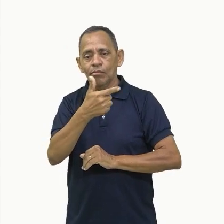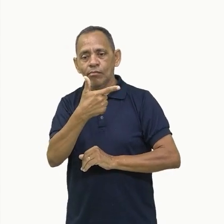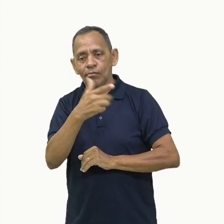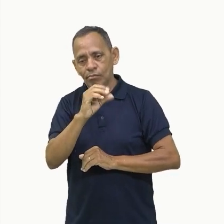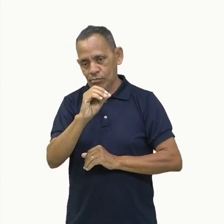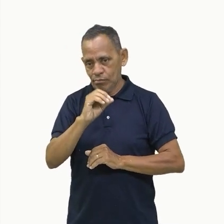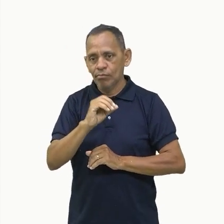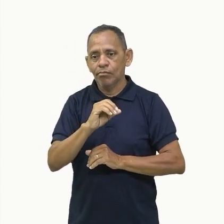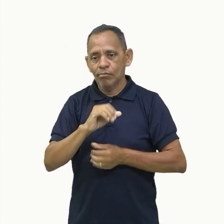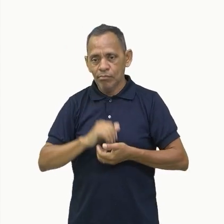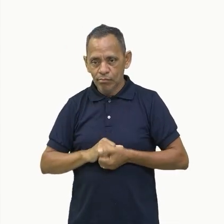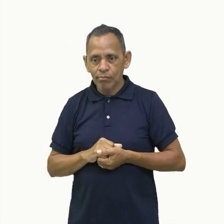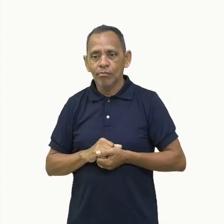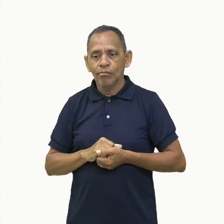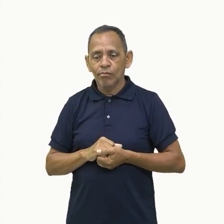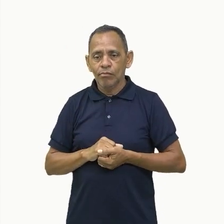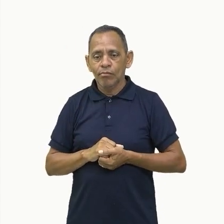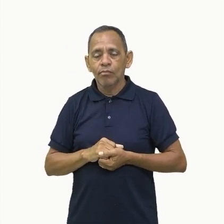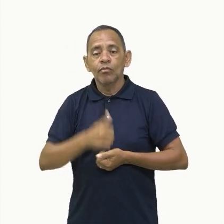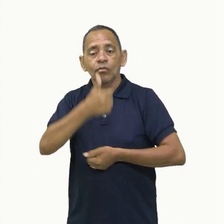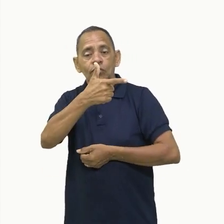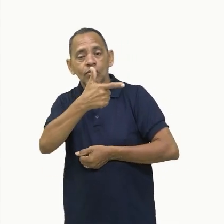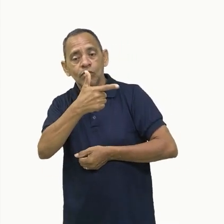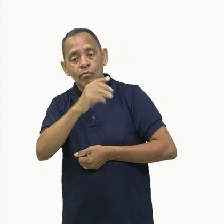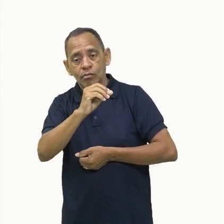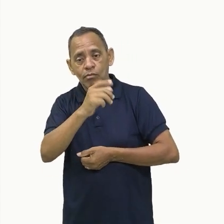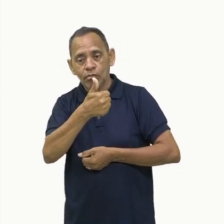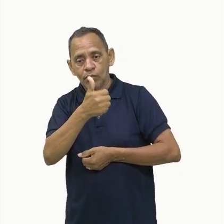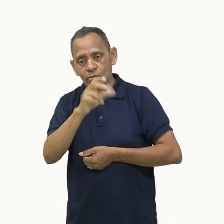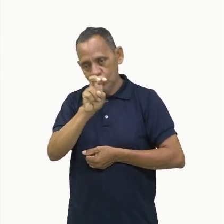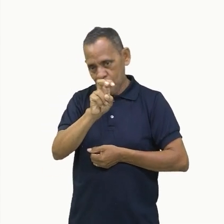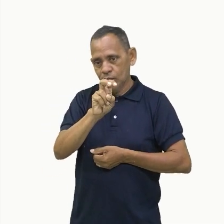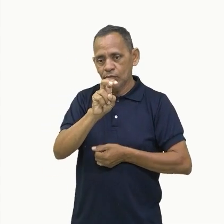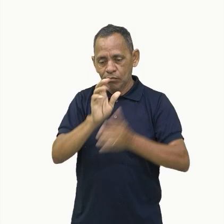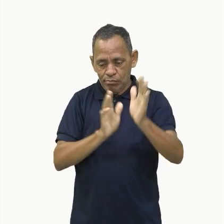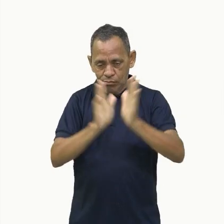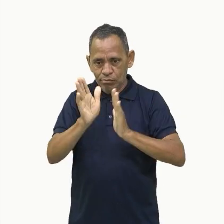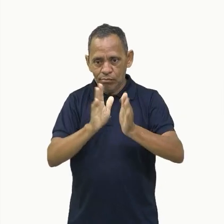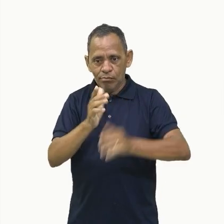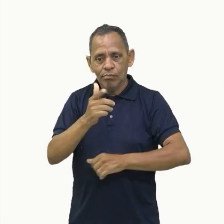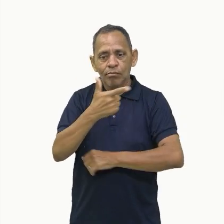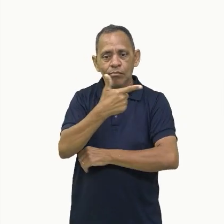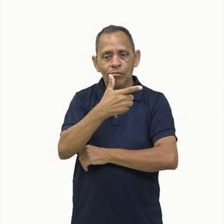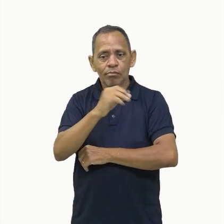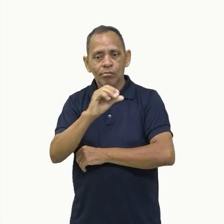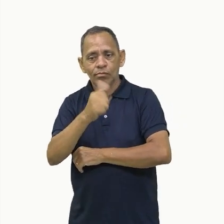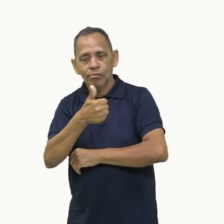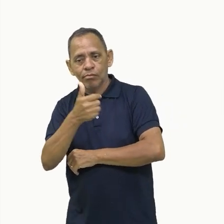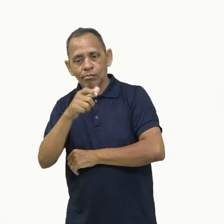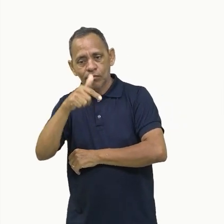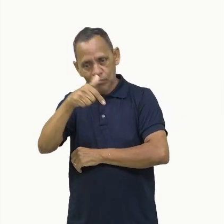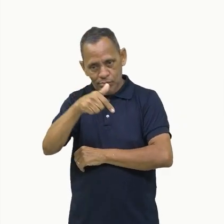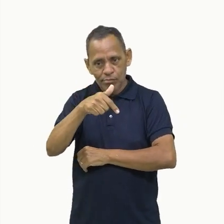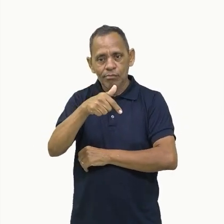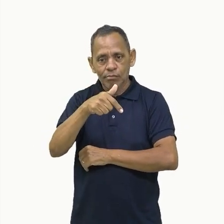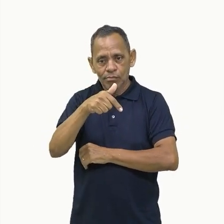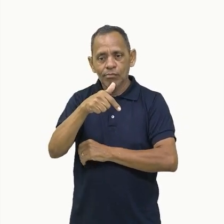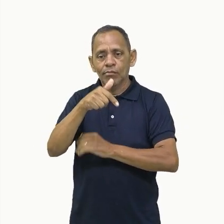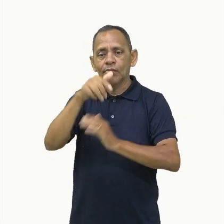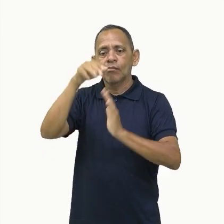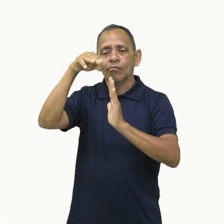né, teve um aumento no período, principalmente aqui de 2017, teve uma queda já